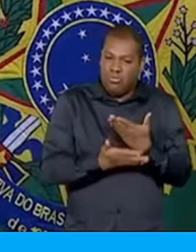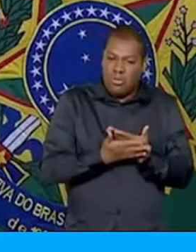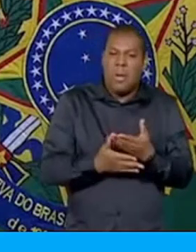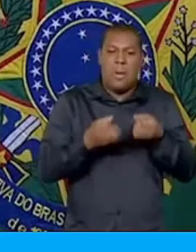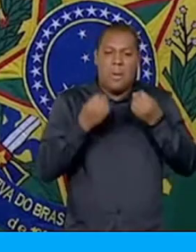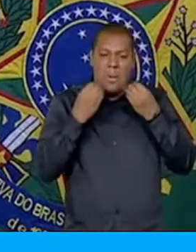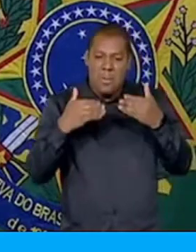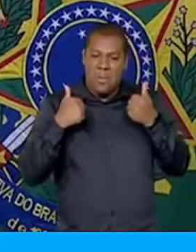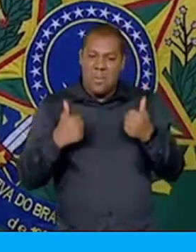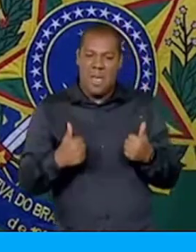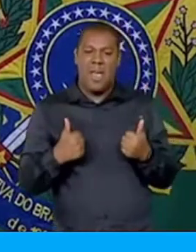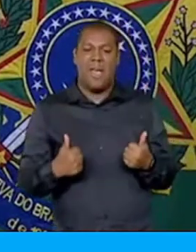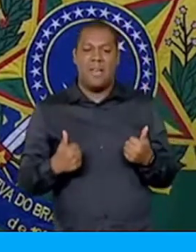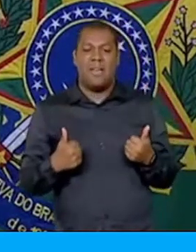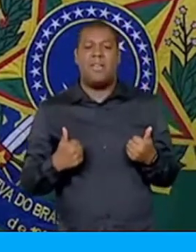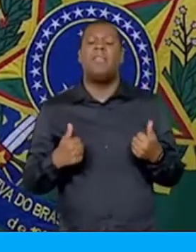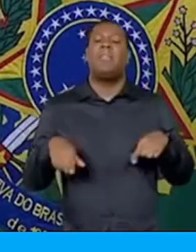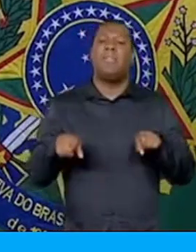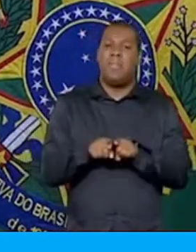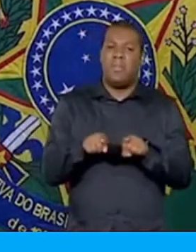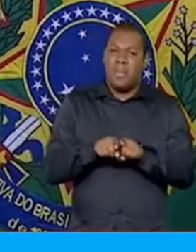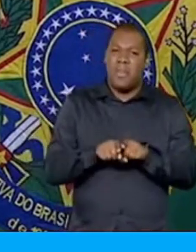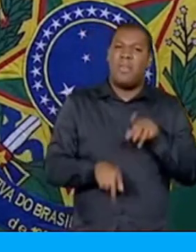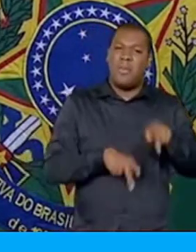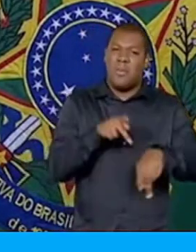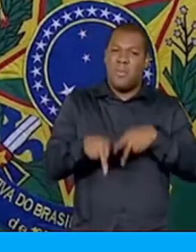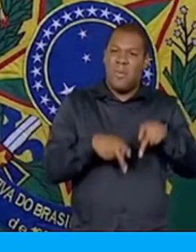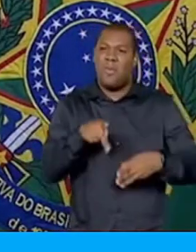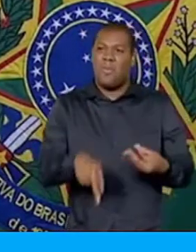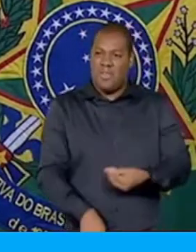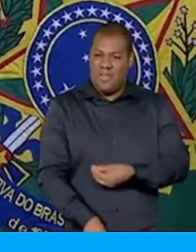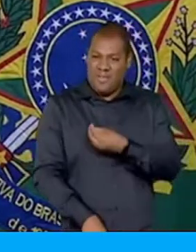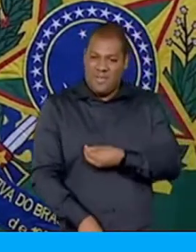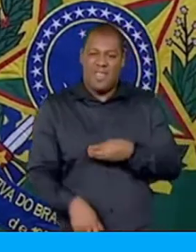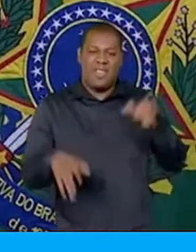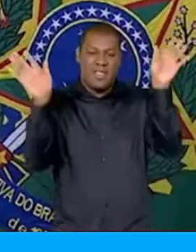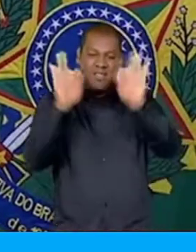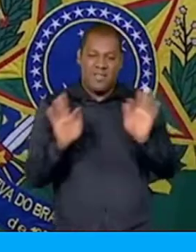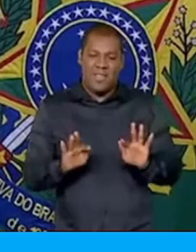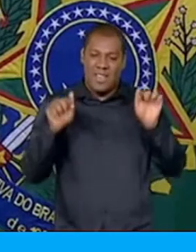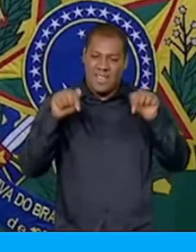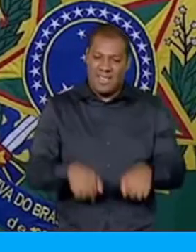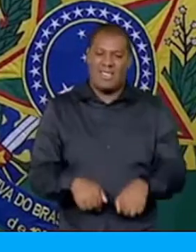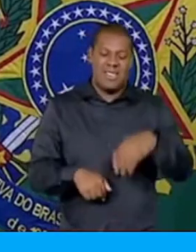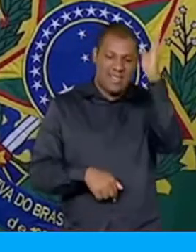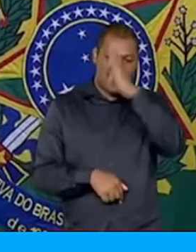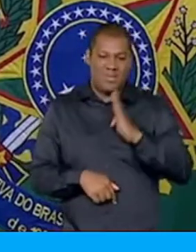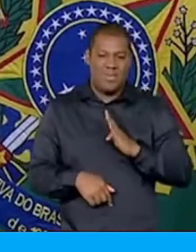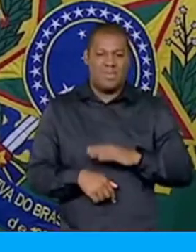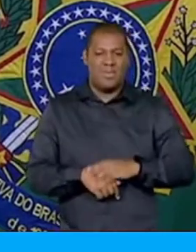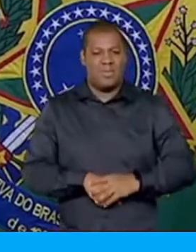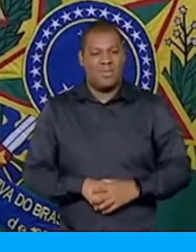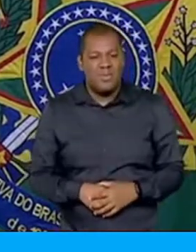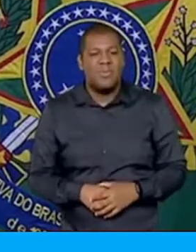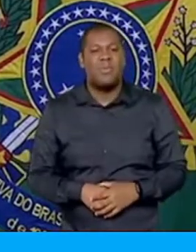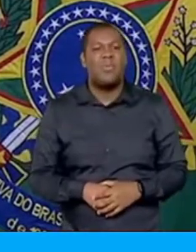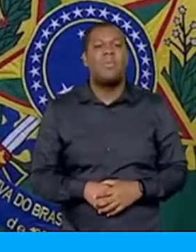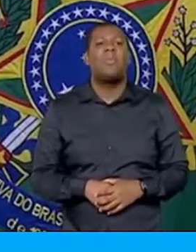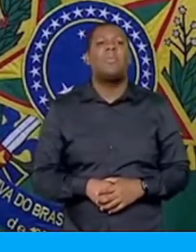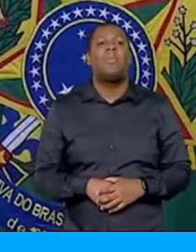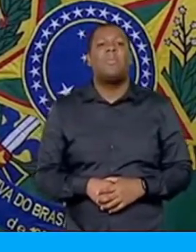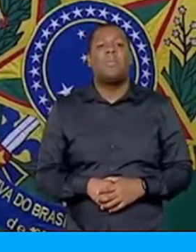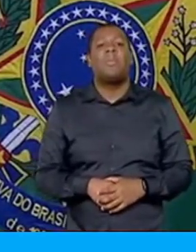povo estará vivendo muito mais dignamente nesse país como cidadãos de primeira classe, porque a gente